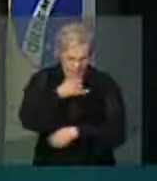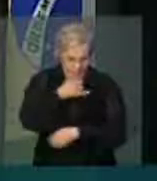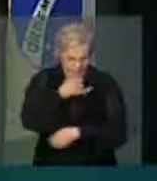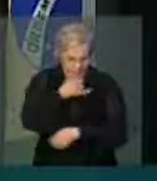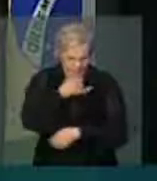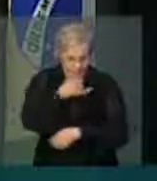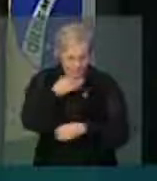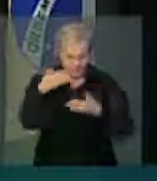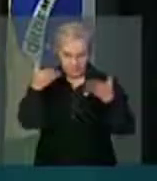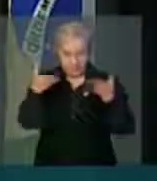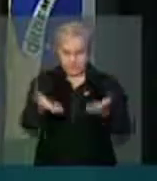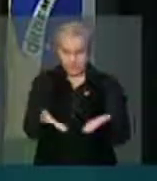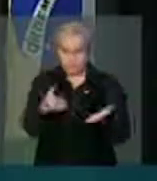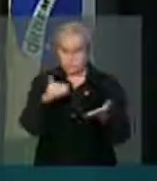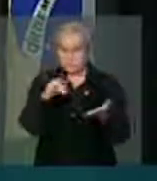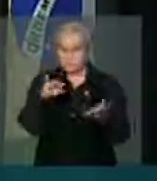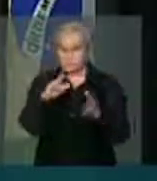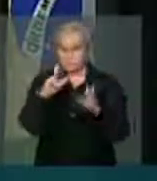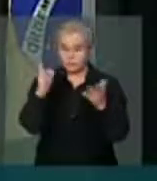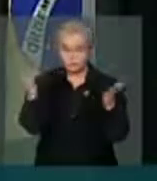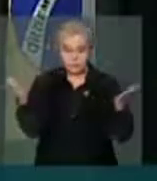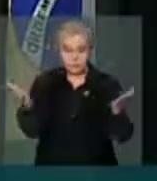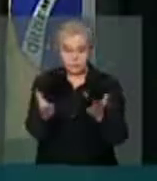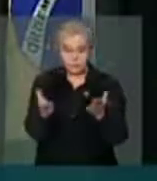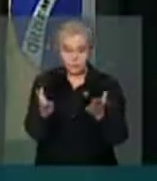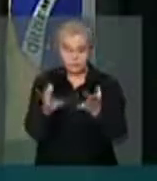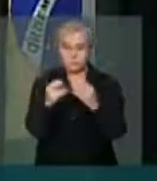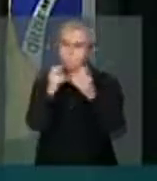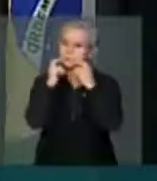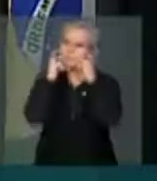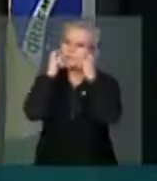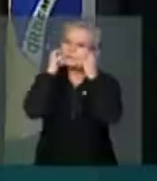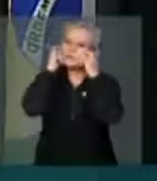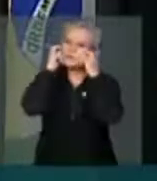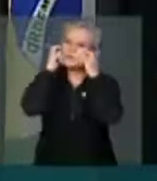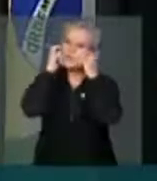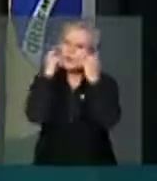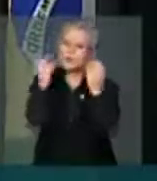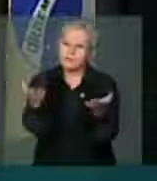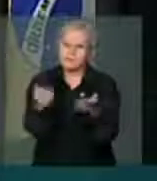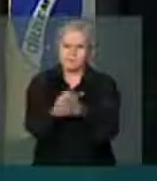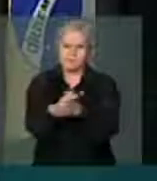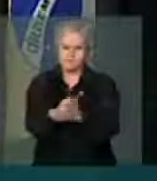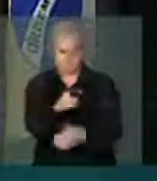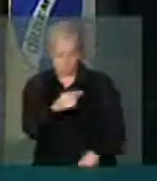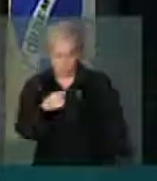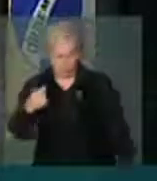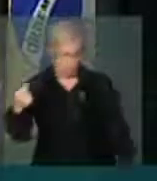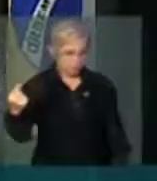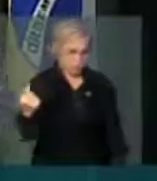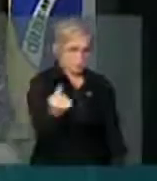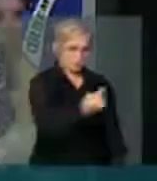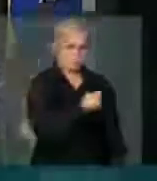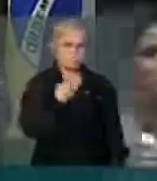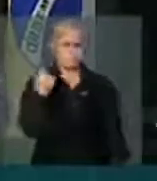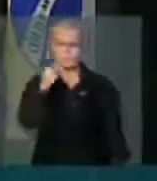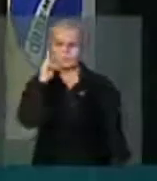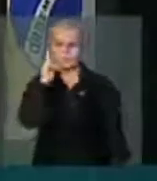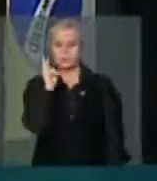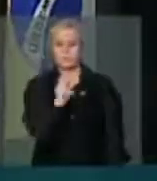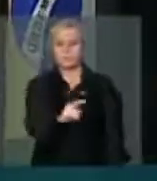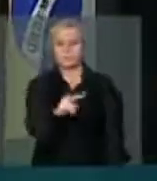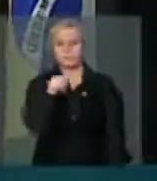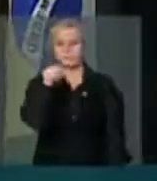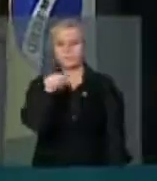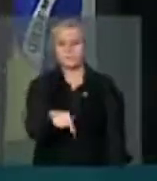dia vexatório como o de hoje. Aliás, todos nós vimos uma